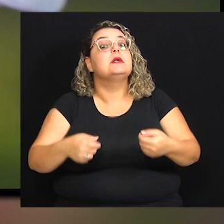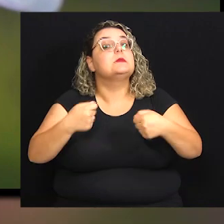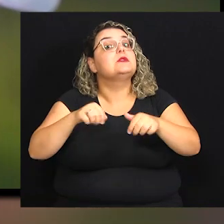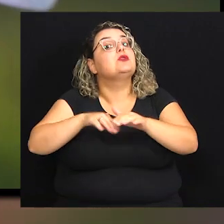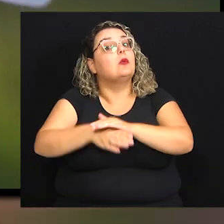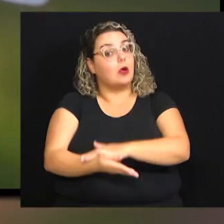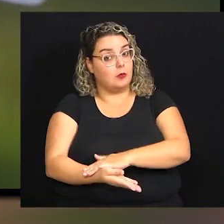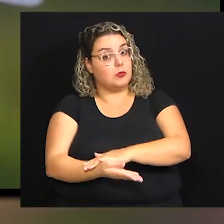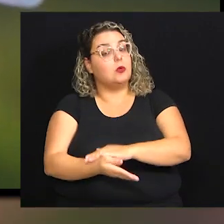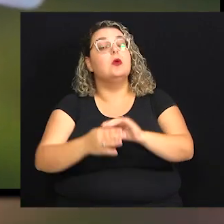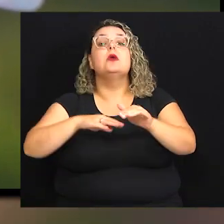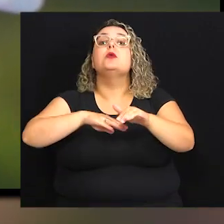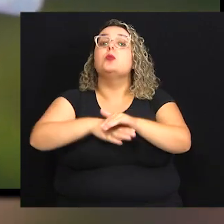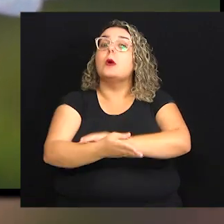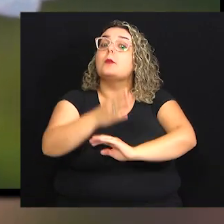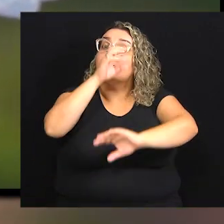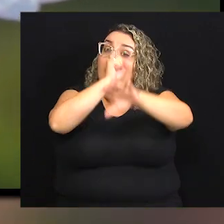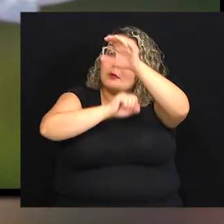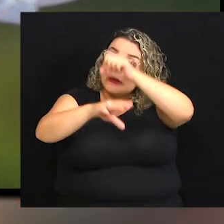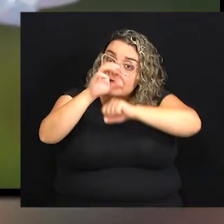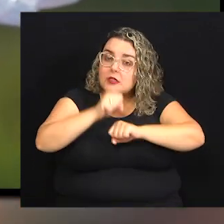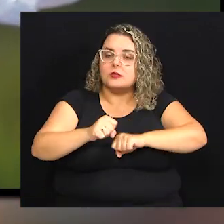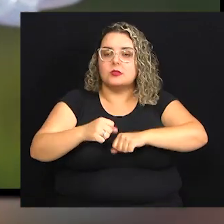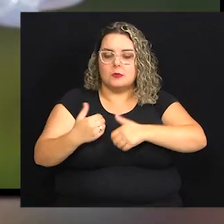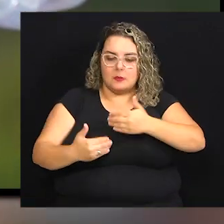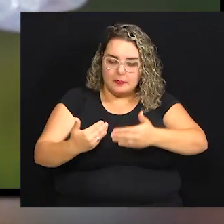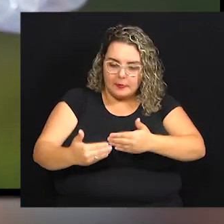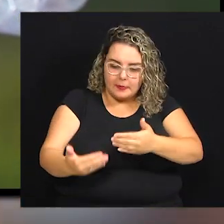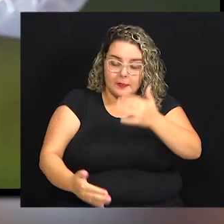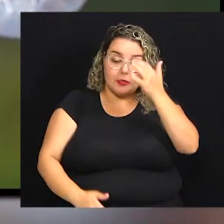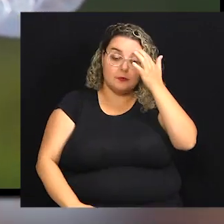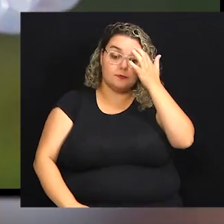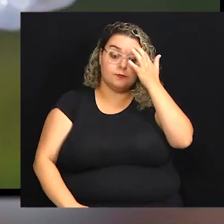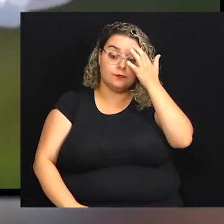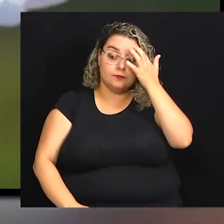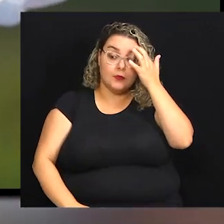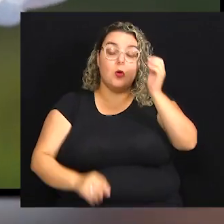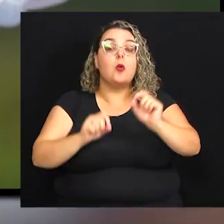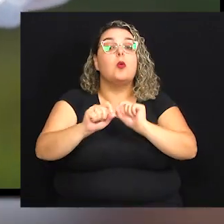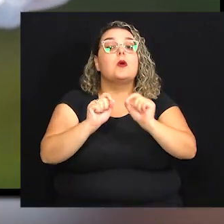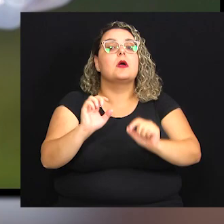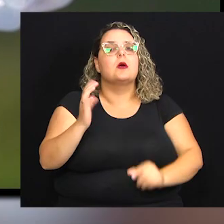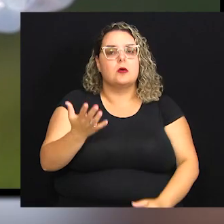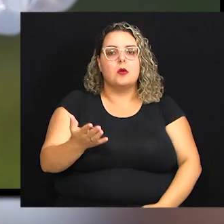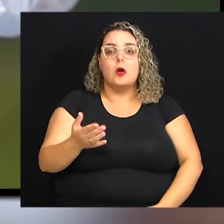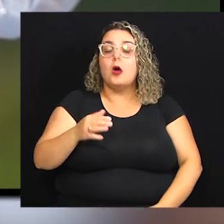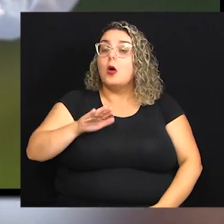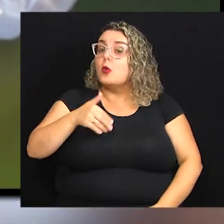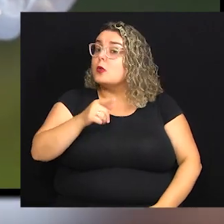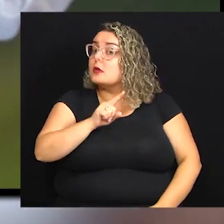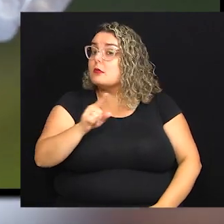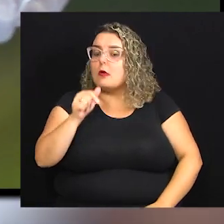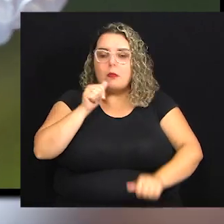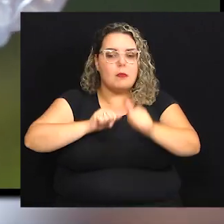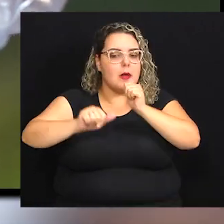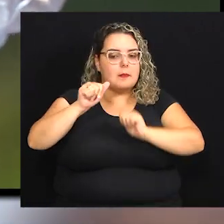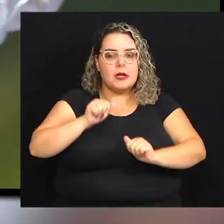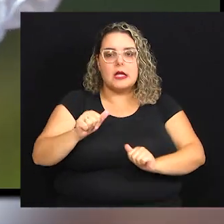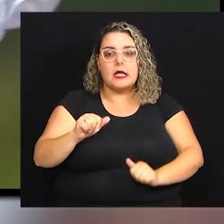um hábito. E o hábito você aprende e você vai colocando. O que acontece? Quando a gente não ingere